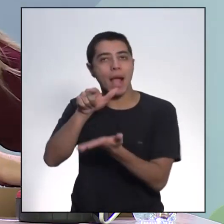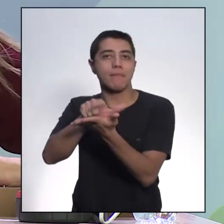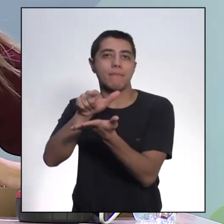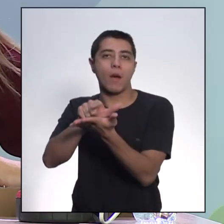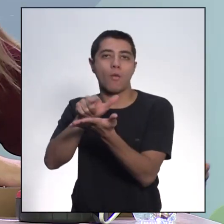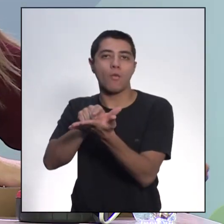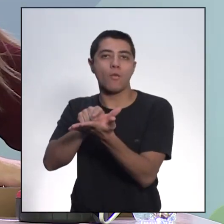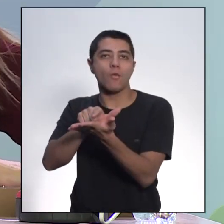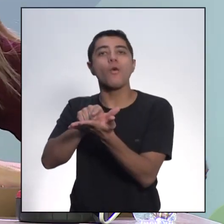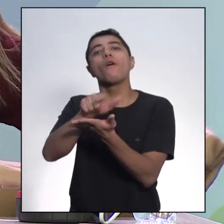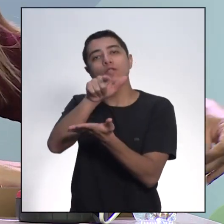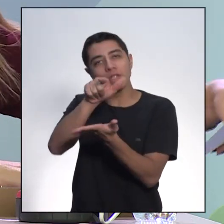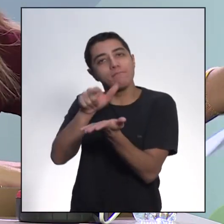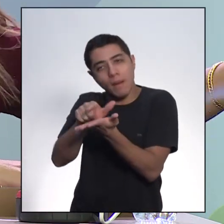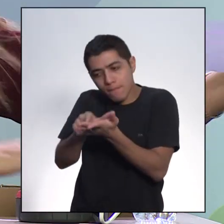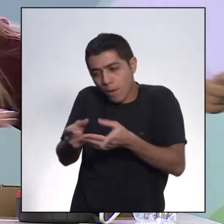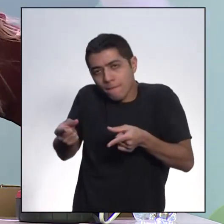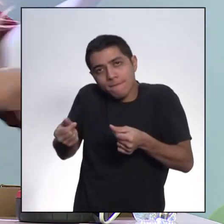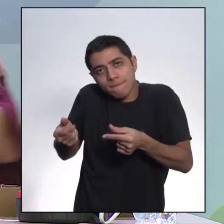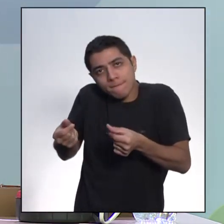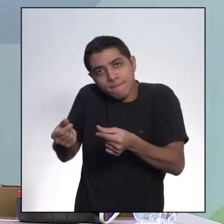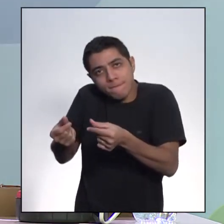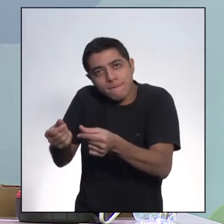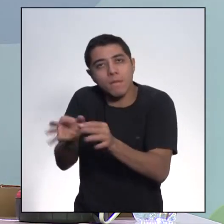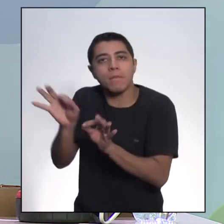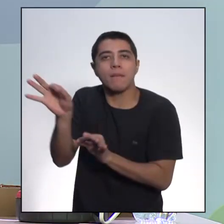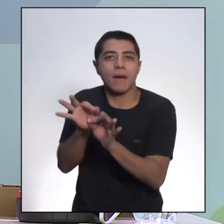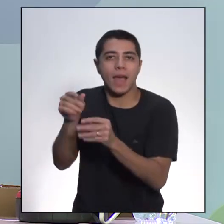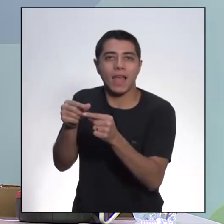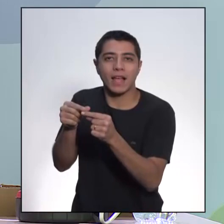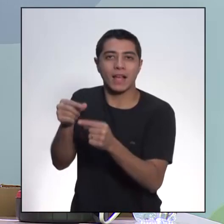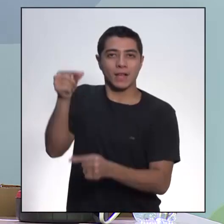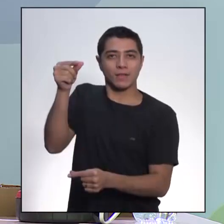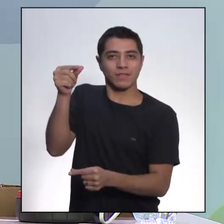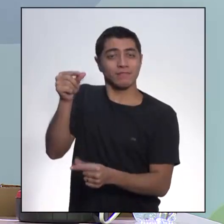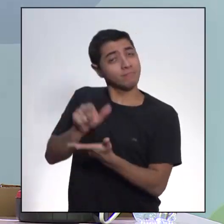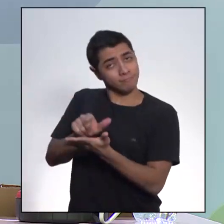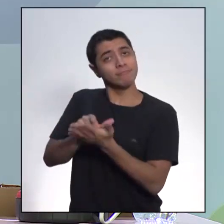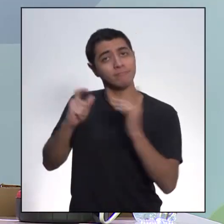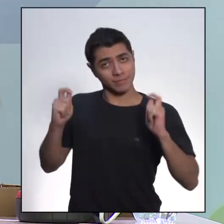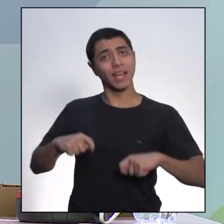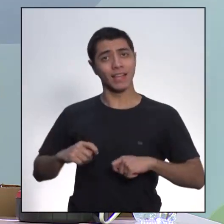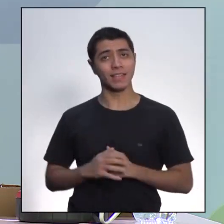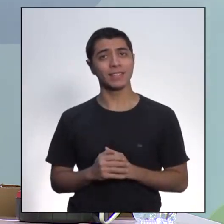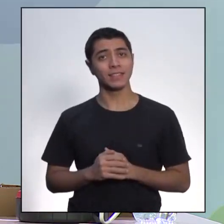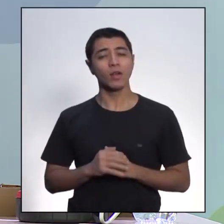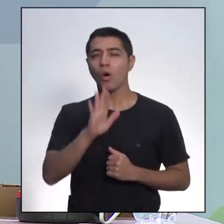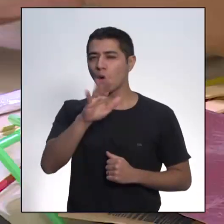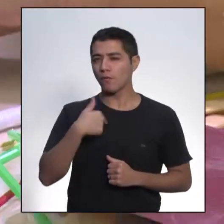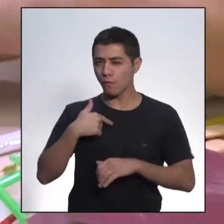um rapidinho aqui para vocês, mas aí só para vocês. Então, você pode pegar, por exemplo, ó,